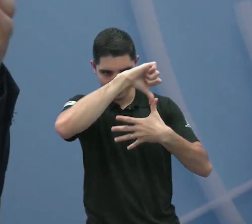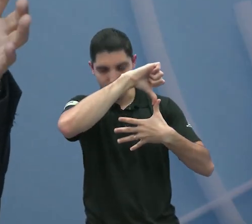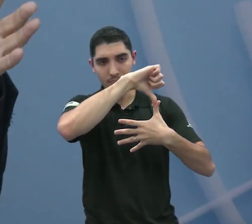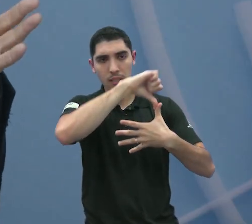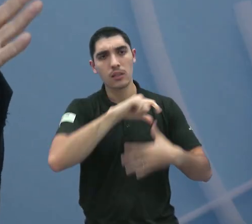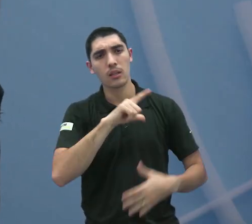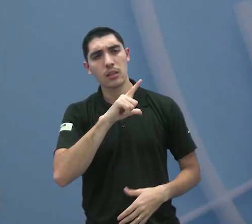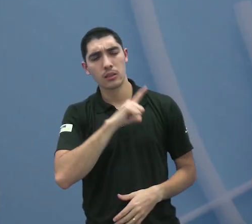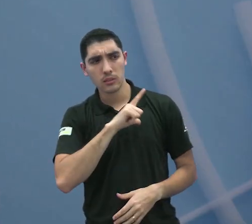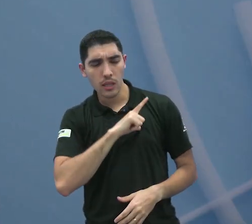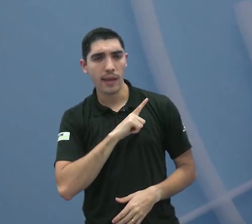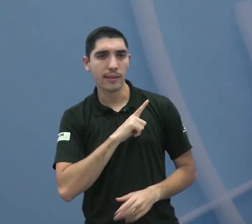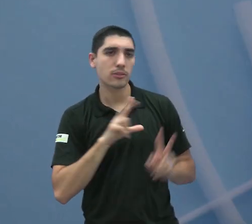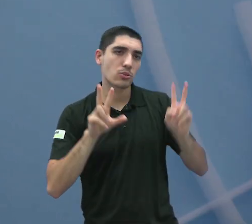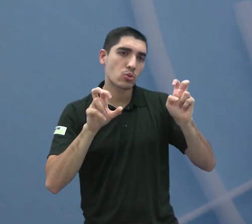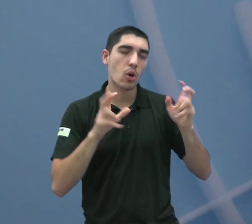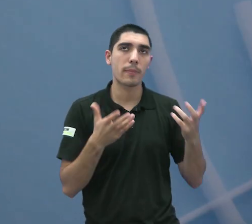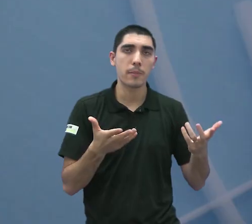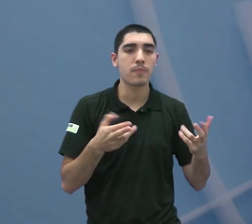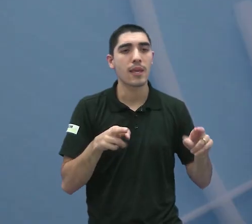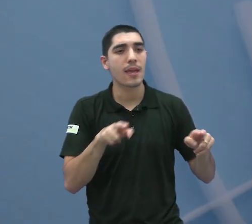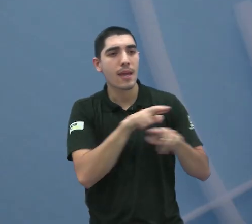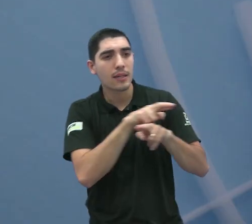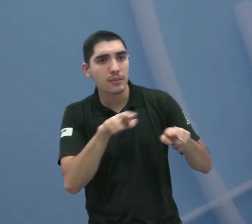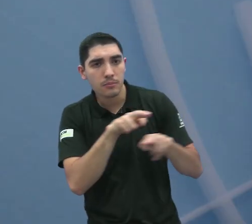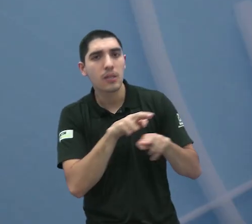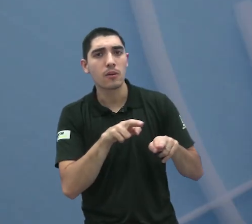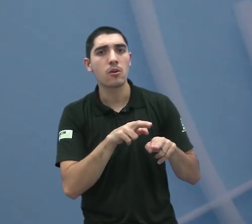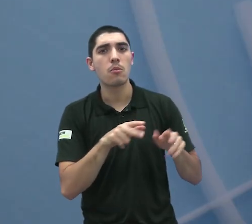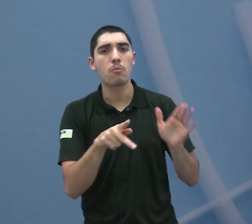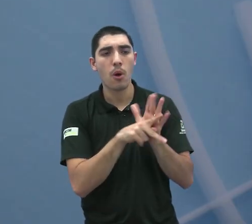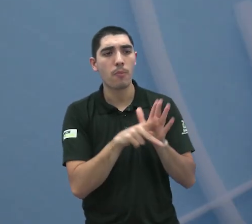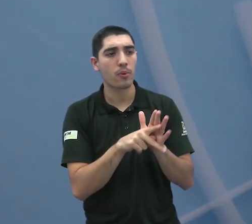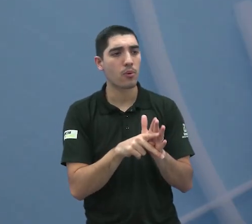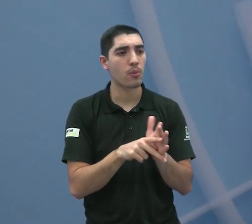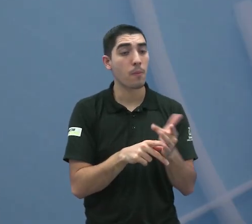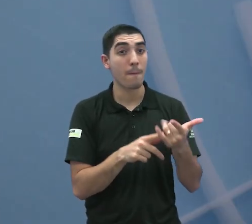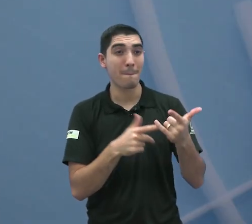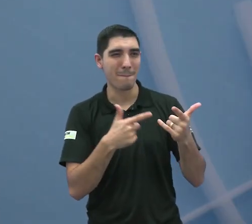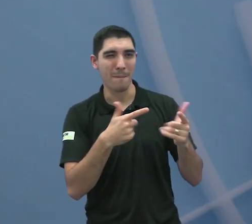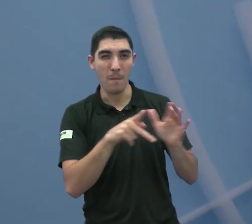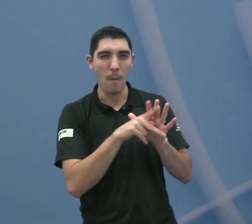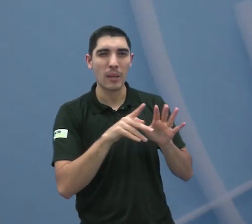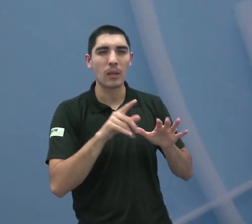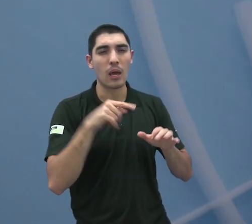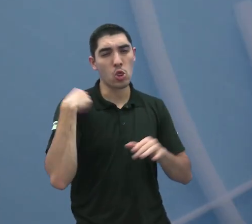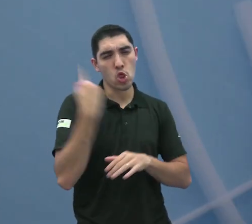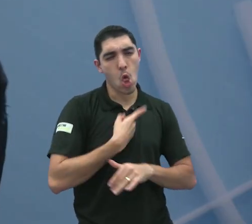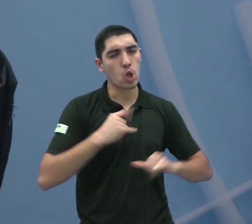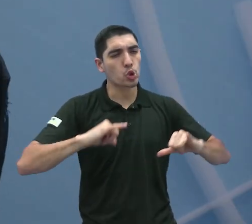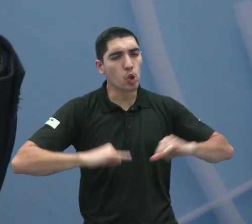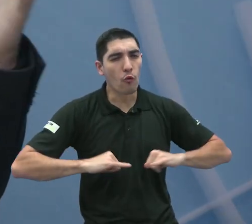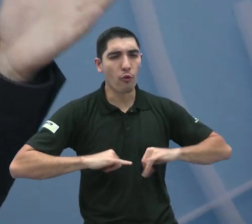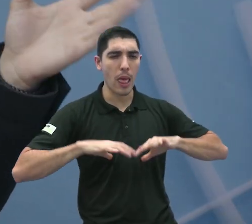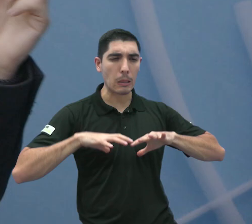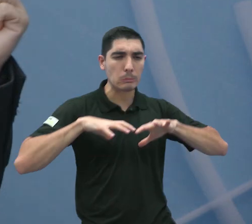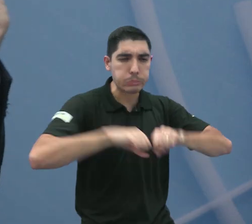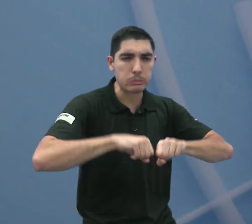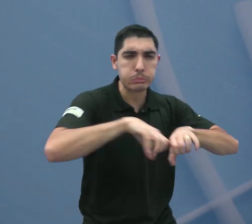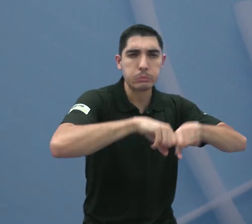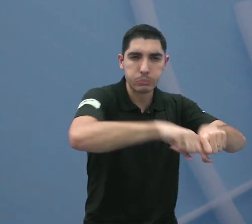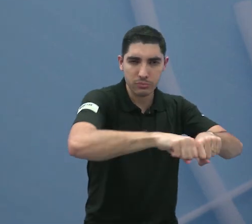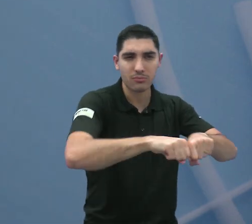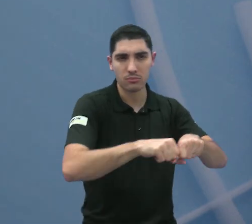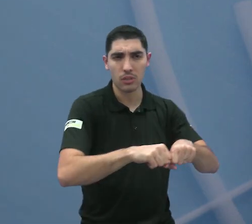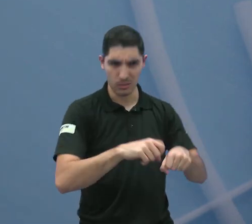discussão a respeito de relações neocolonialistas entre os países. Uma relação mais clara evita esse tipo